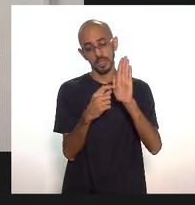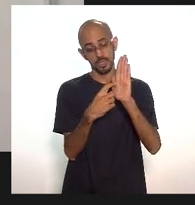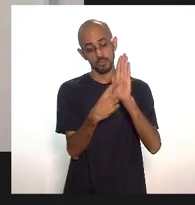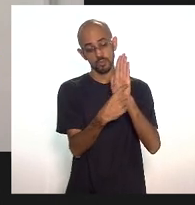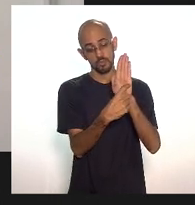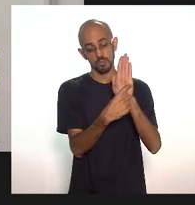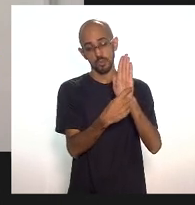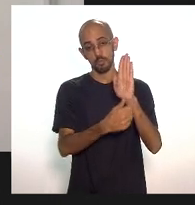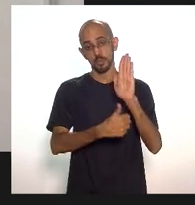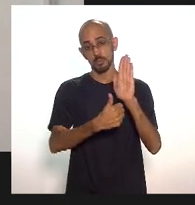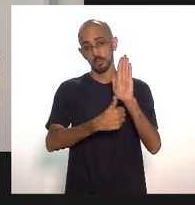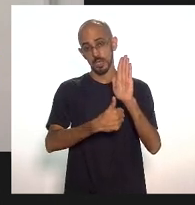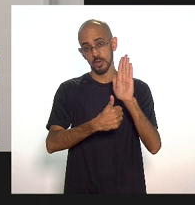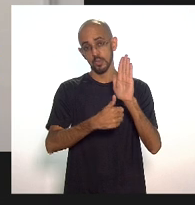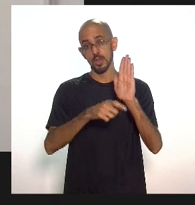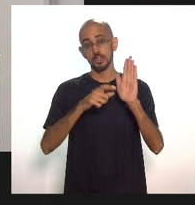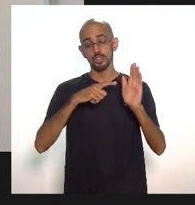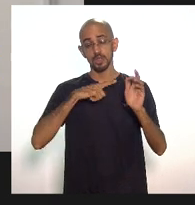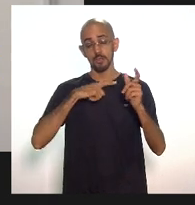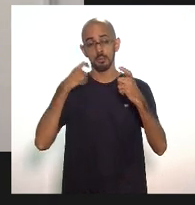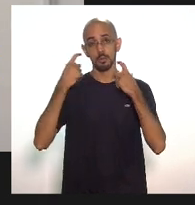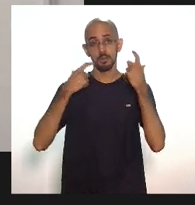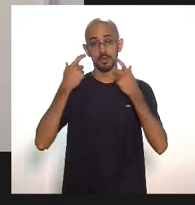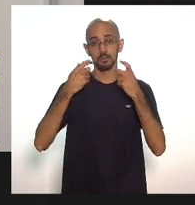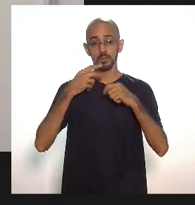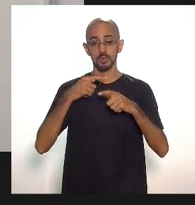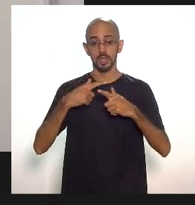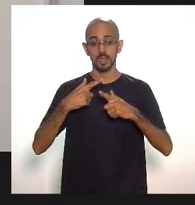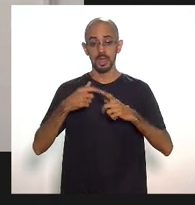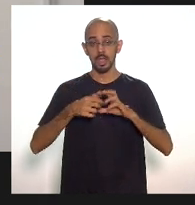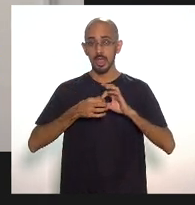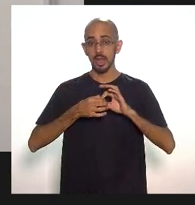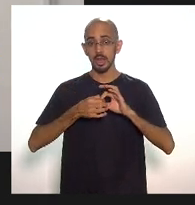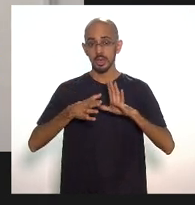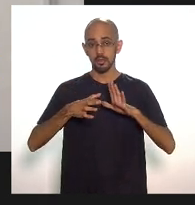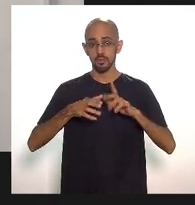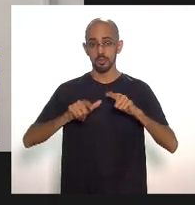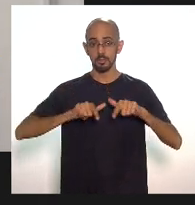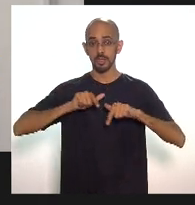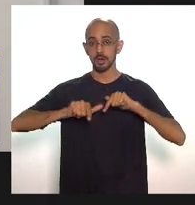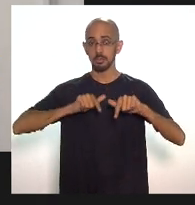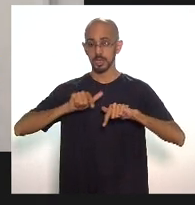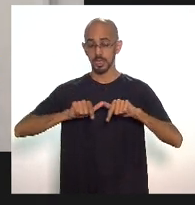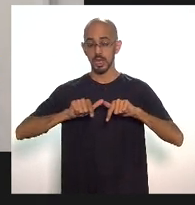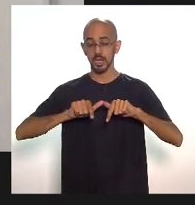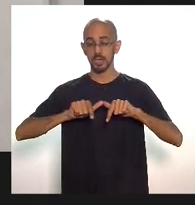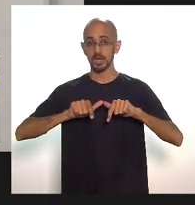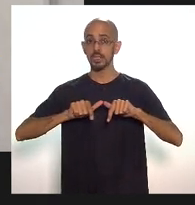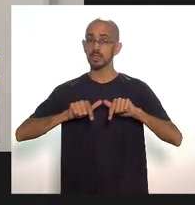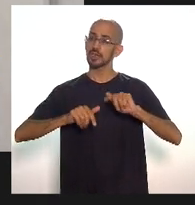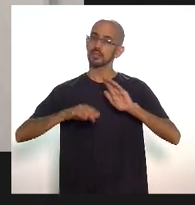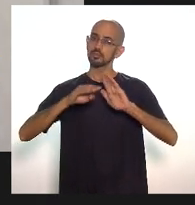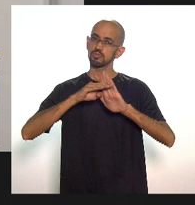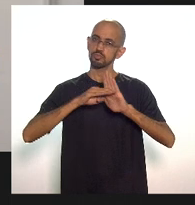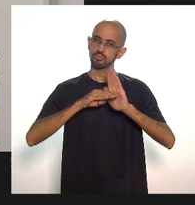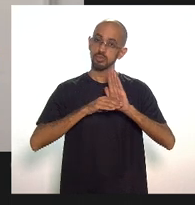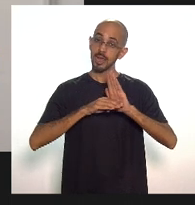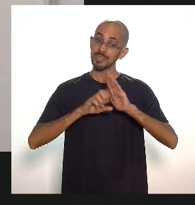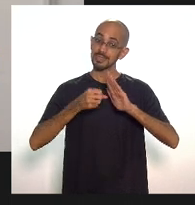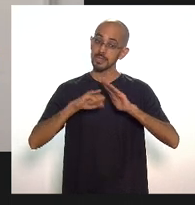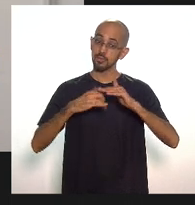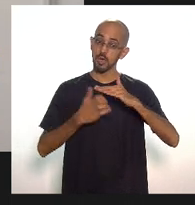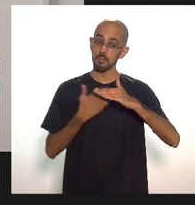de fato, é preocupante, porque ele diz, estar autorizado a operar como, né, empresa